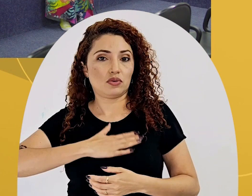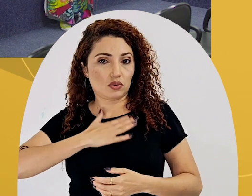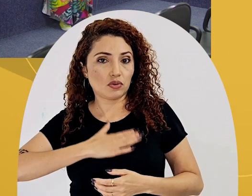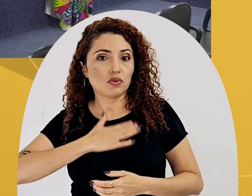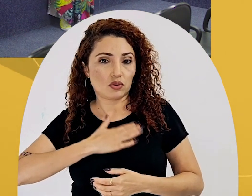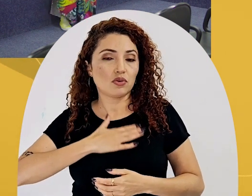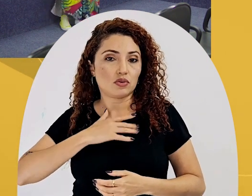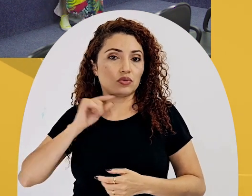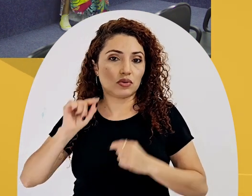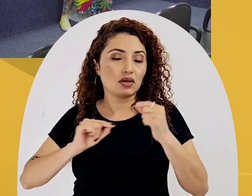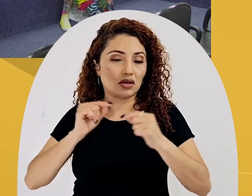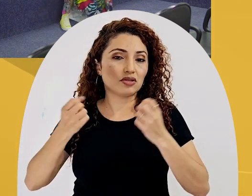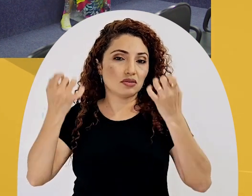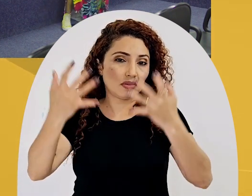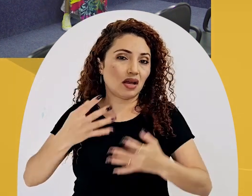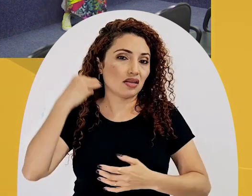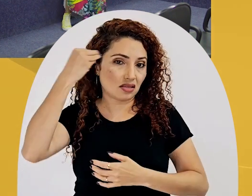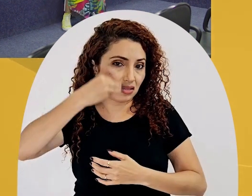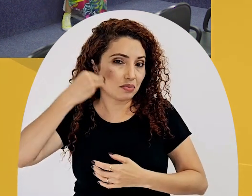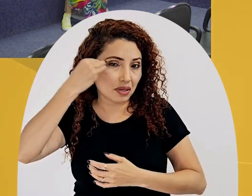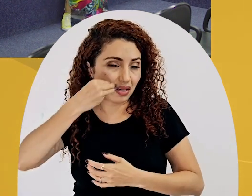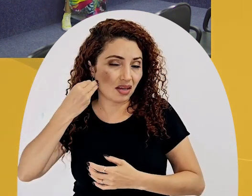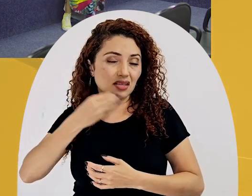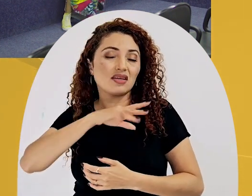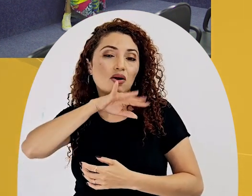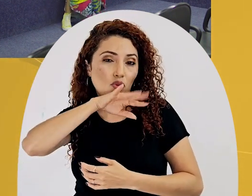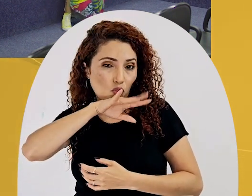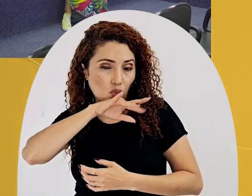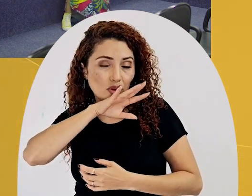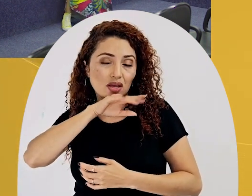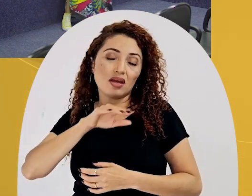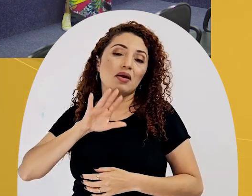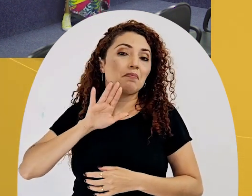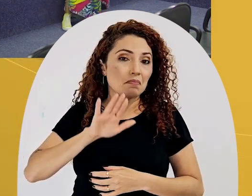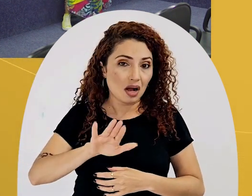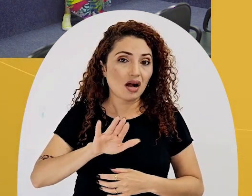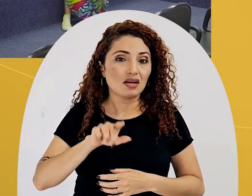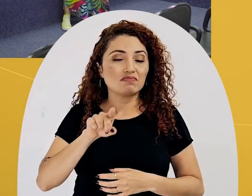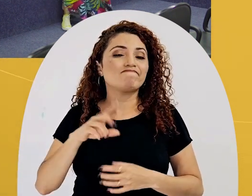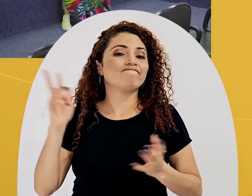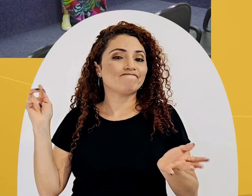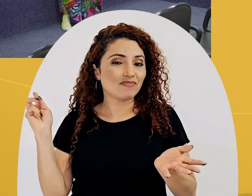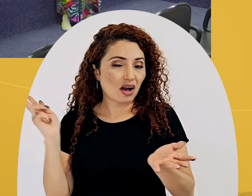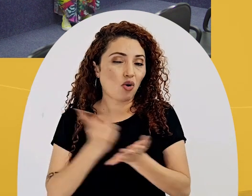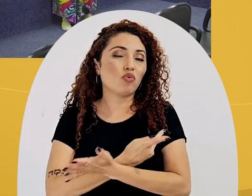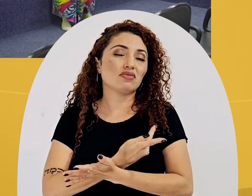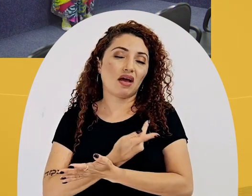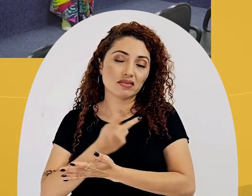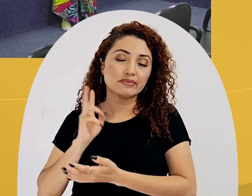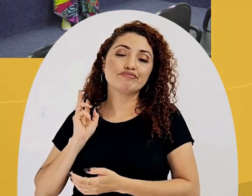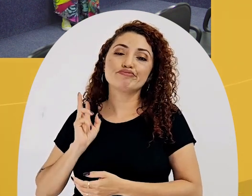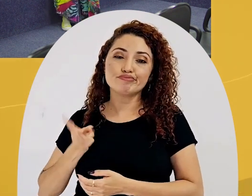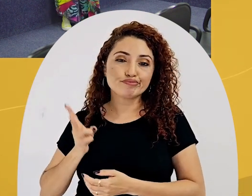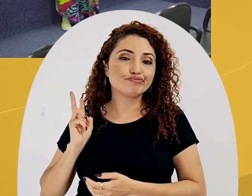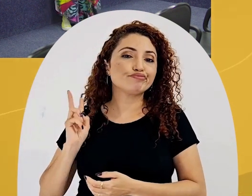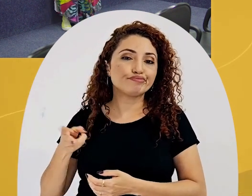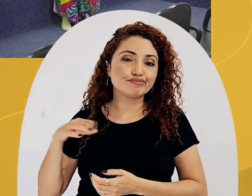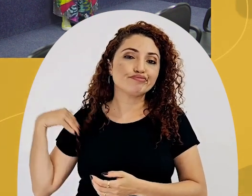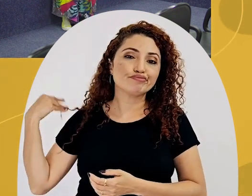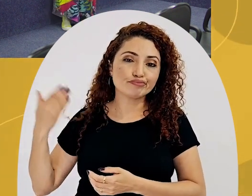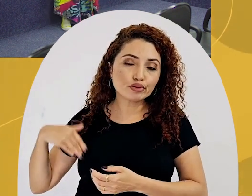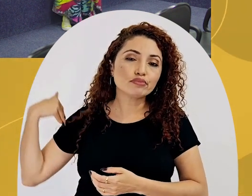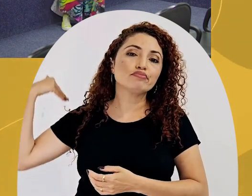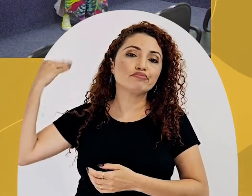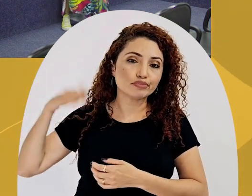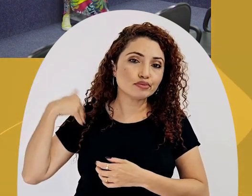pouco dessa experiência, que não foi assim tão legal, mas que isso acontece cotidianamente.